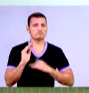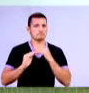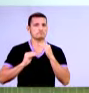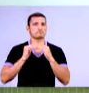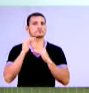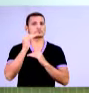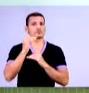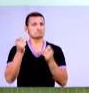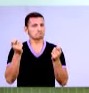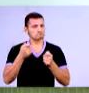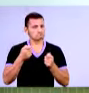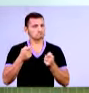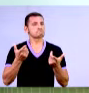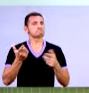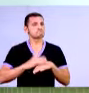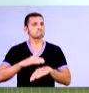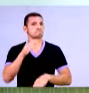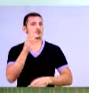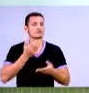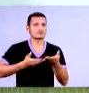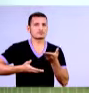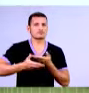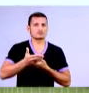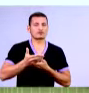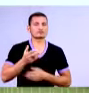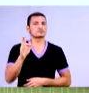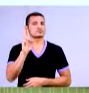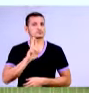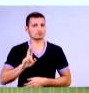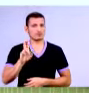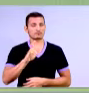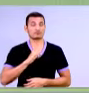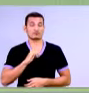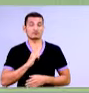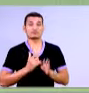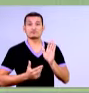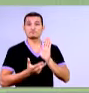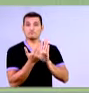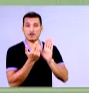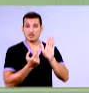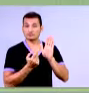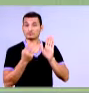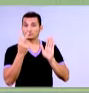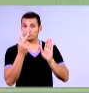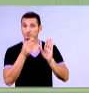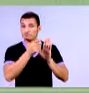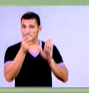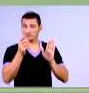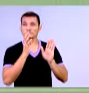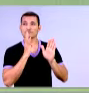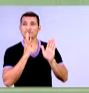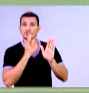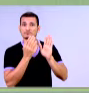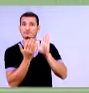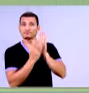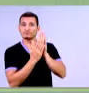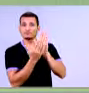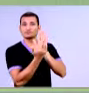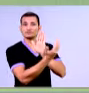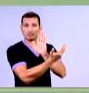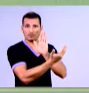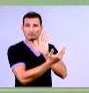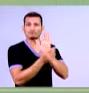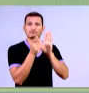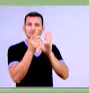mais a interatividade do usuário, né? Então, nós temos duas imagens que vocês certamente conhecem, né? Essa imagem do lado esquerdo, então